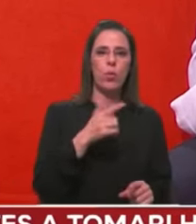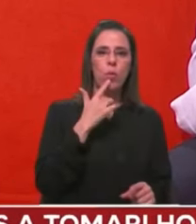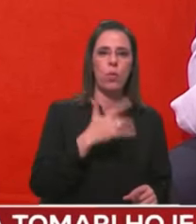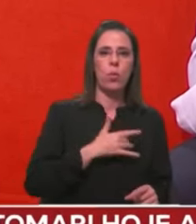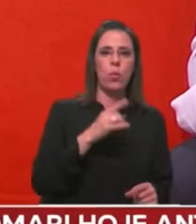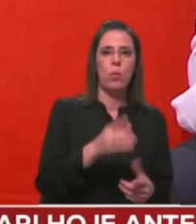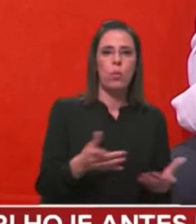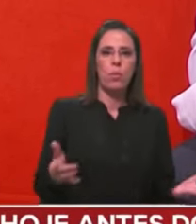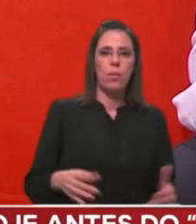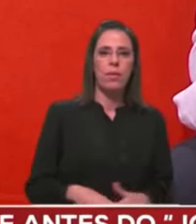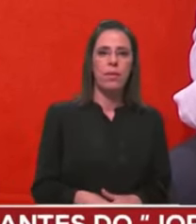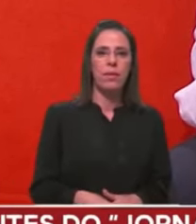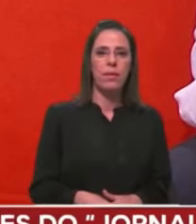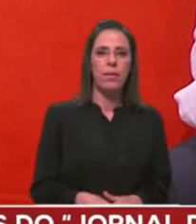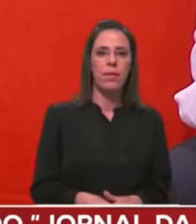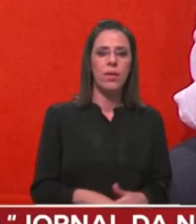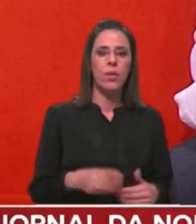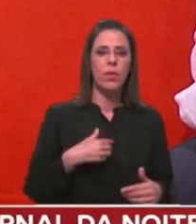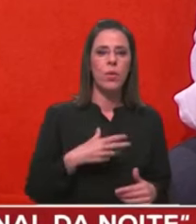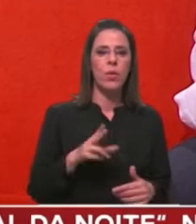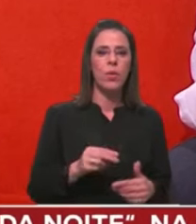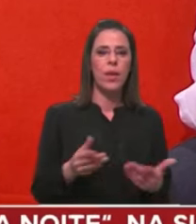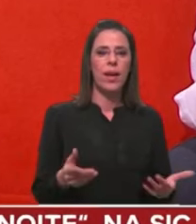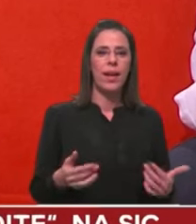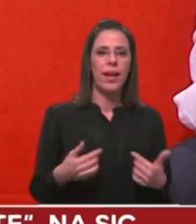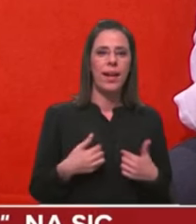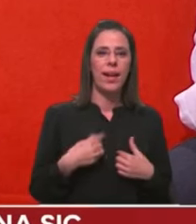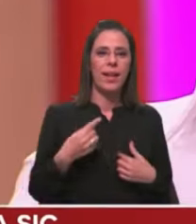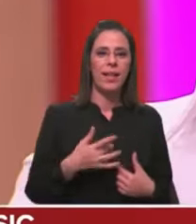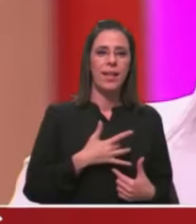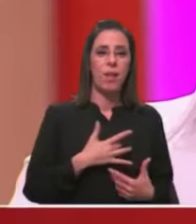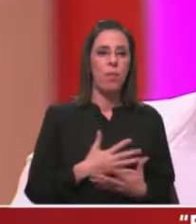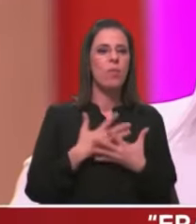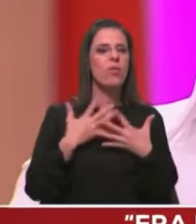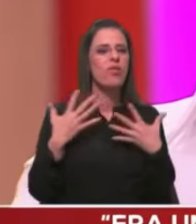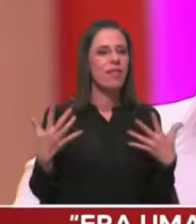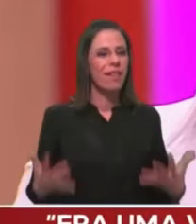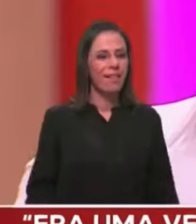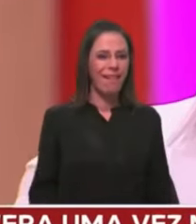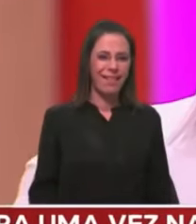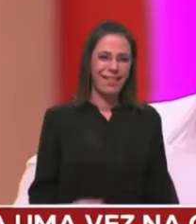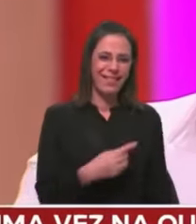Nuno. O Nuno tem um amor gigante pela Elsa.